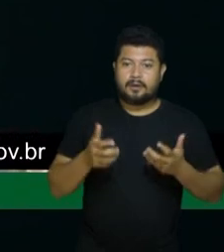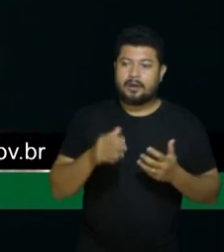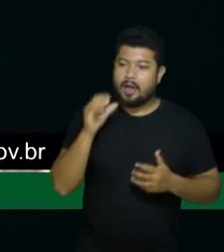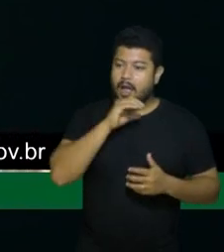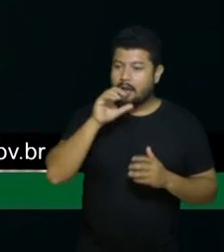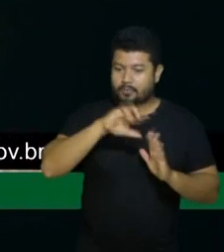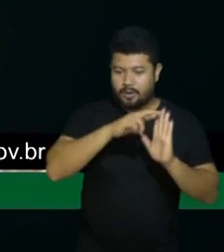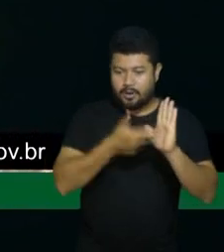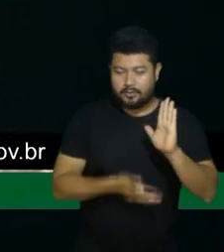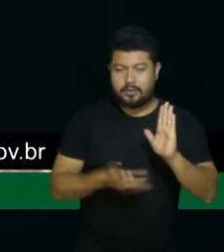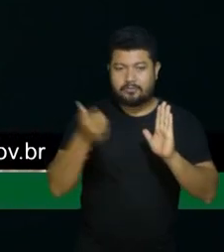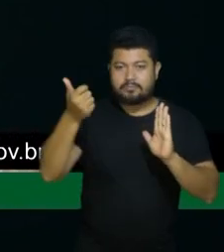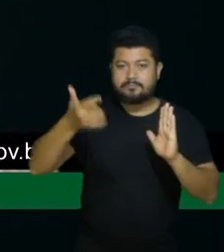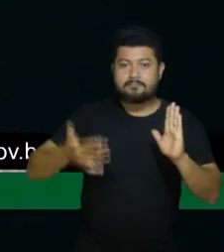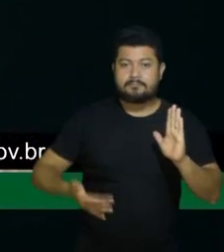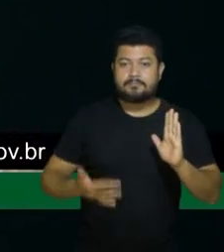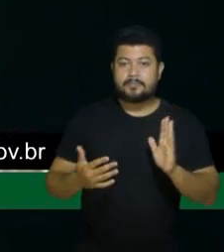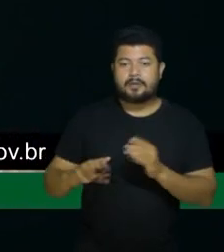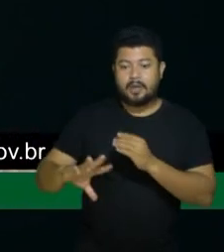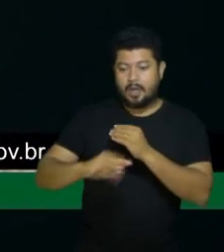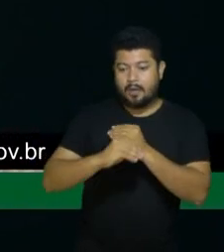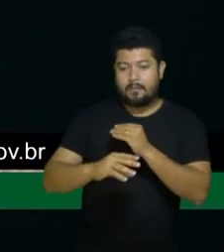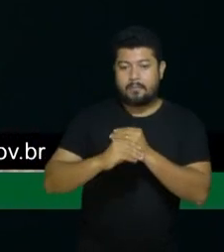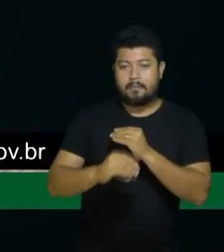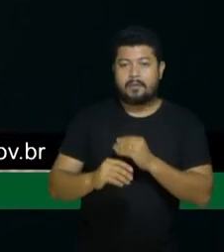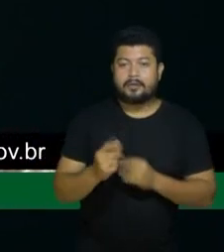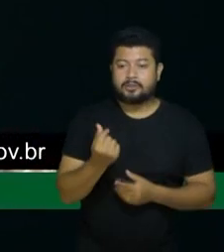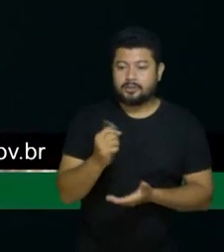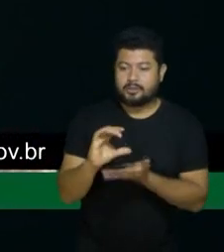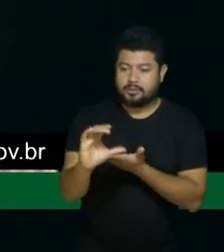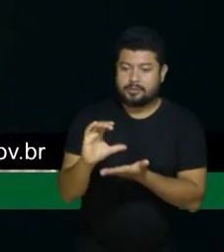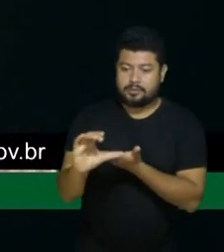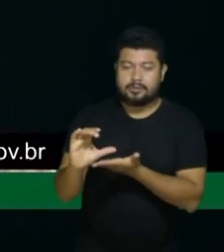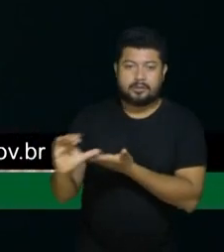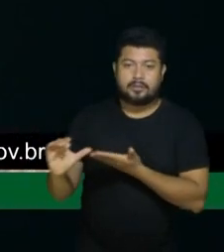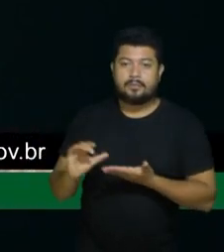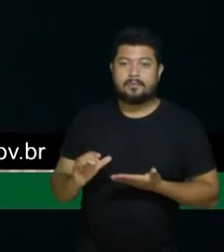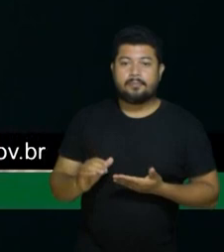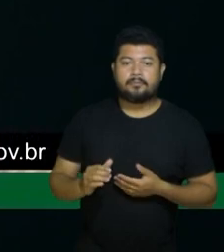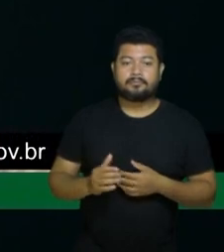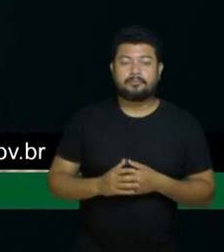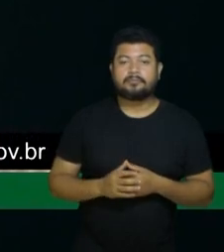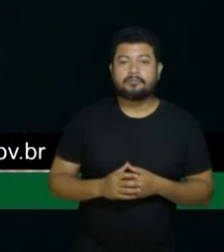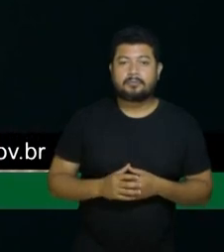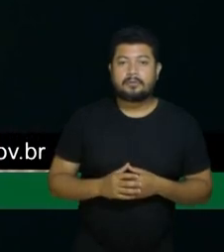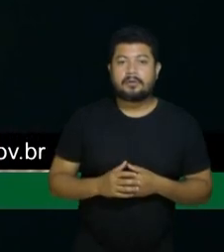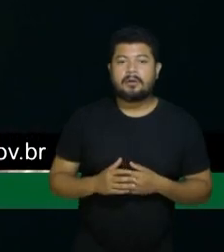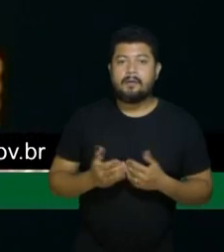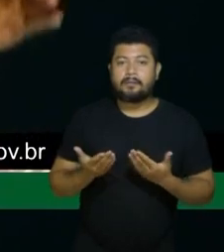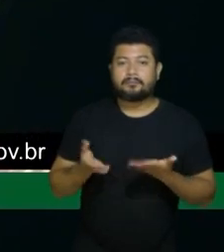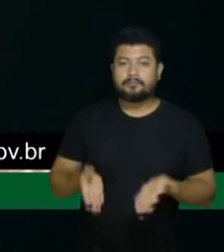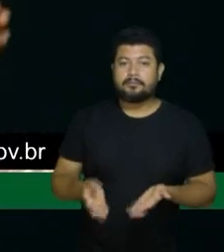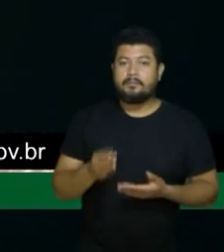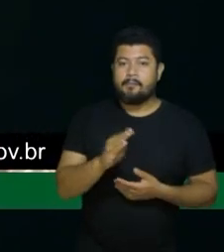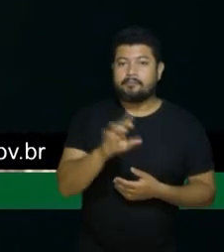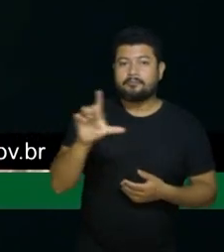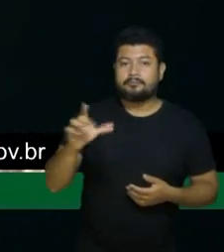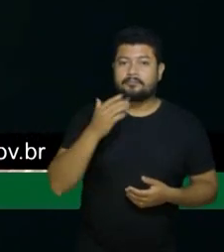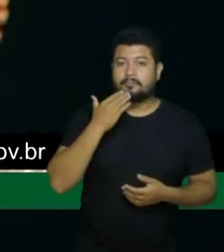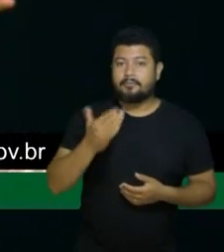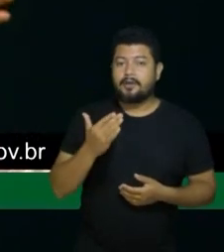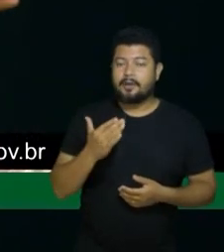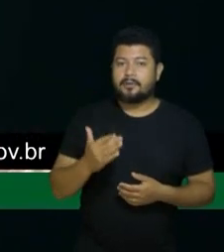aqui das emendas parlamentares que nós trouxemos como fruto do nosso mandato para Blumenau eu até peço por